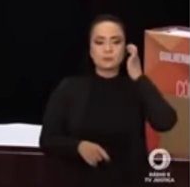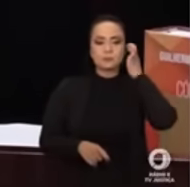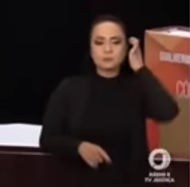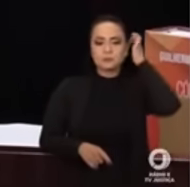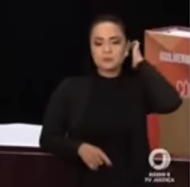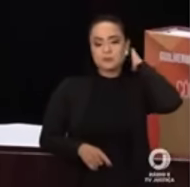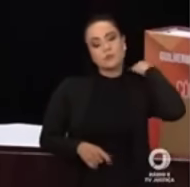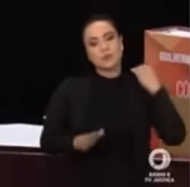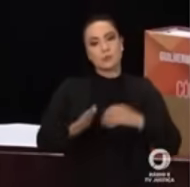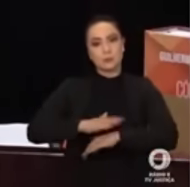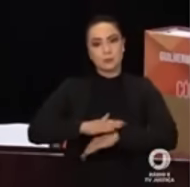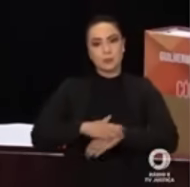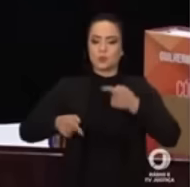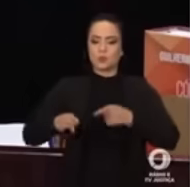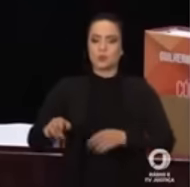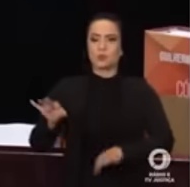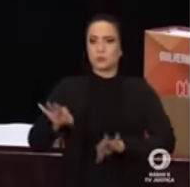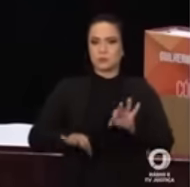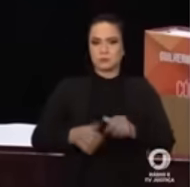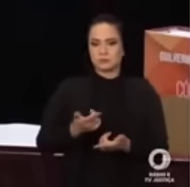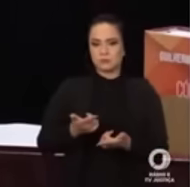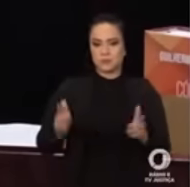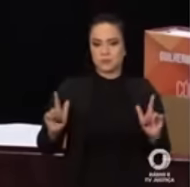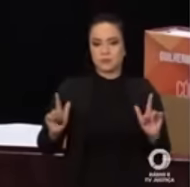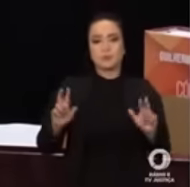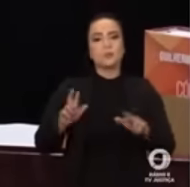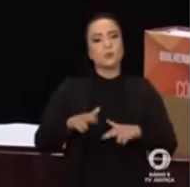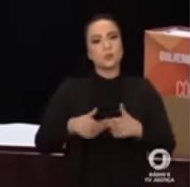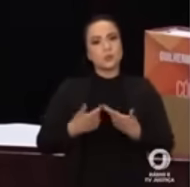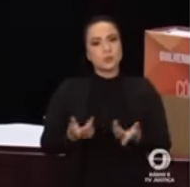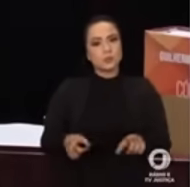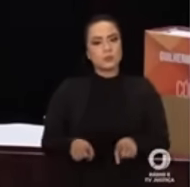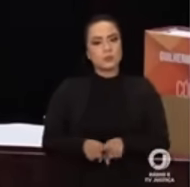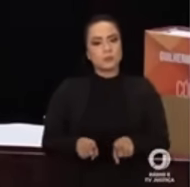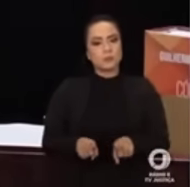neste ponto, rejeitando. É isso aí, pessoal. Como vocês